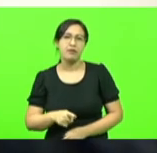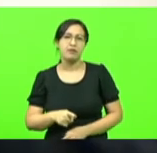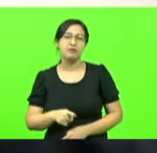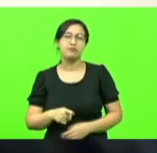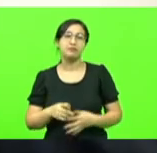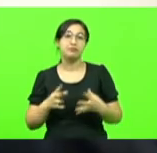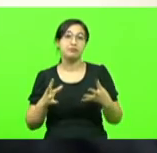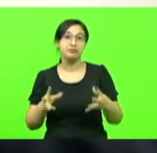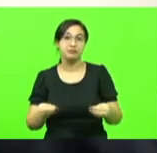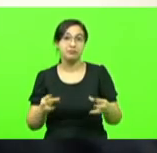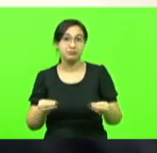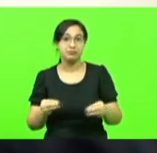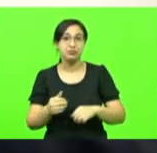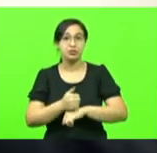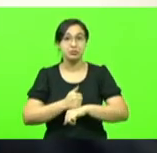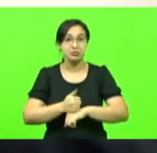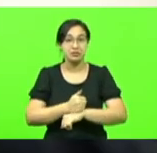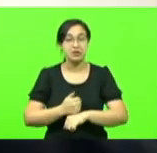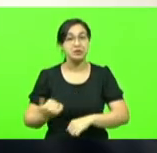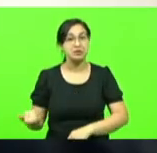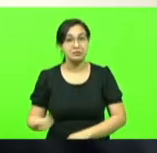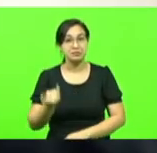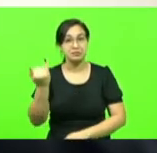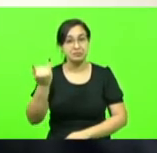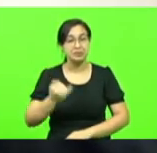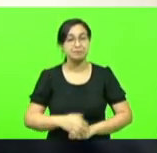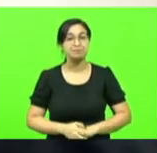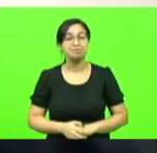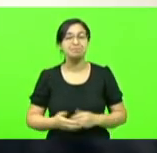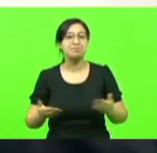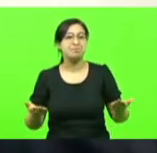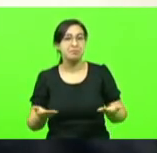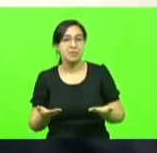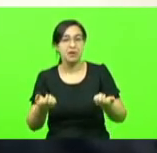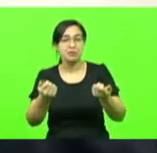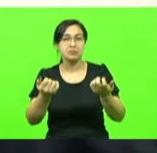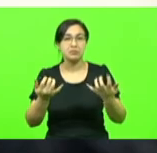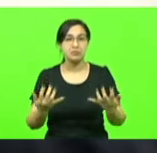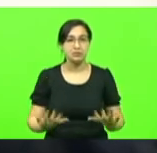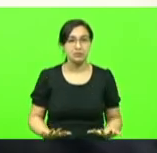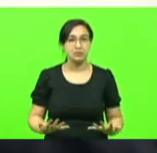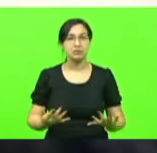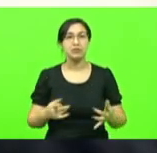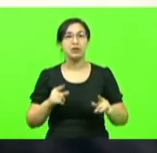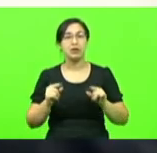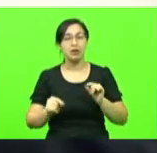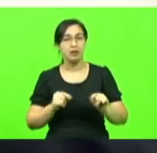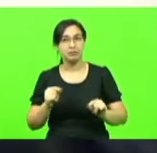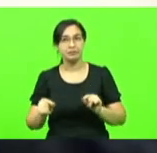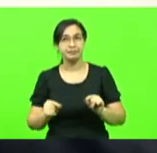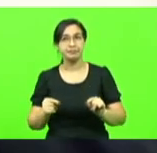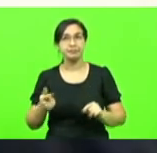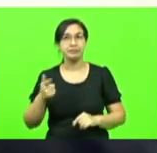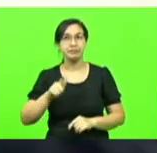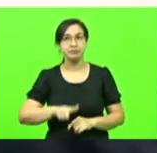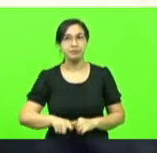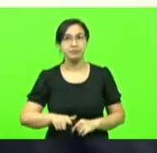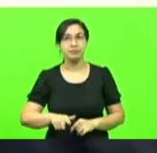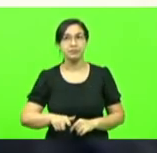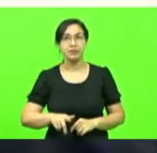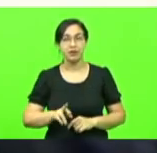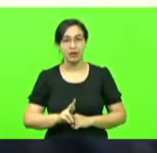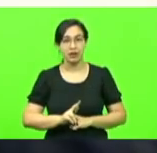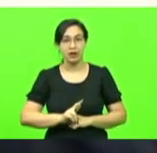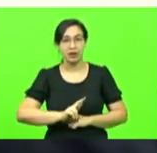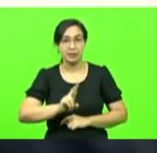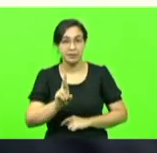sem dúvida alguma, profissionais importantíssimos. E agora eu gostaria de falar, não como a federação, mas como